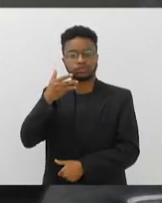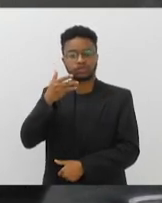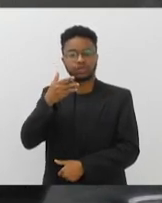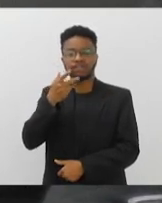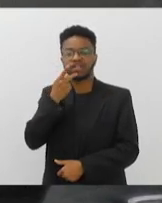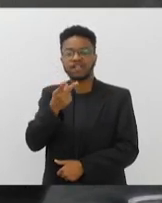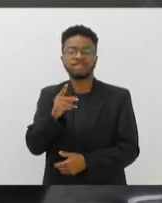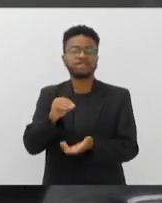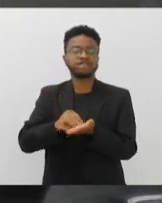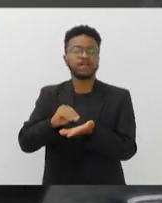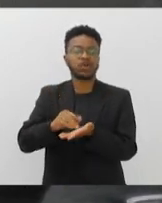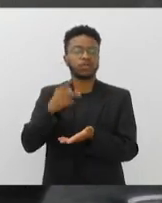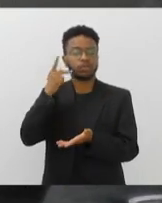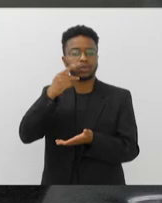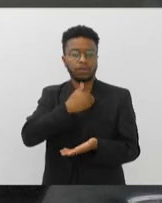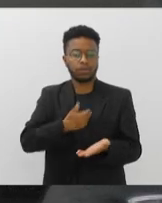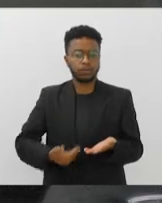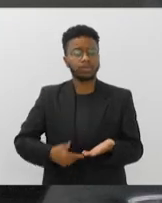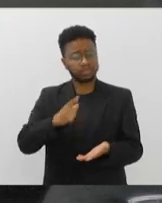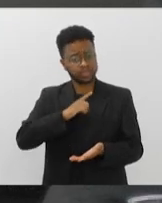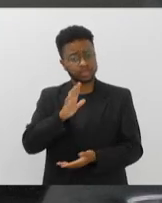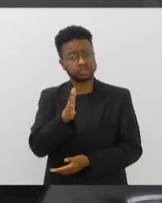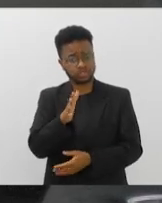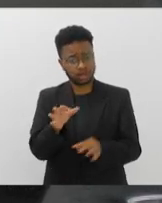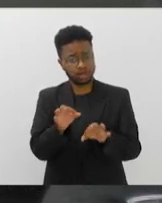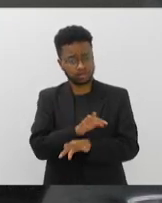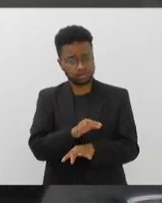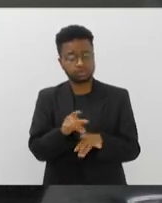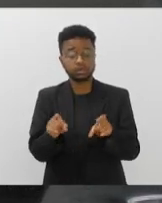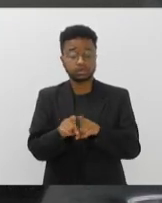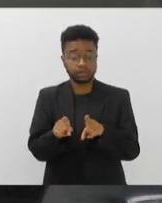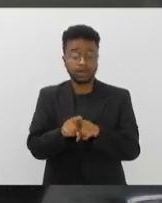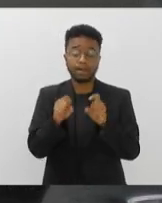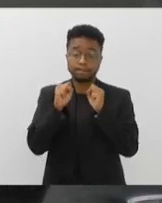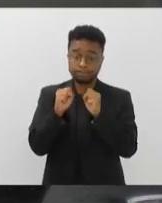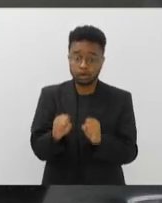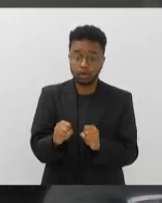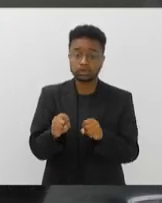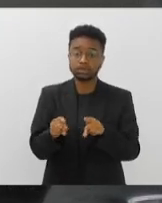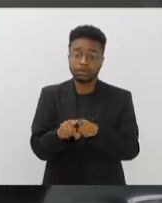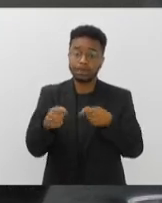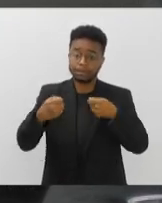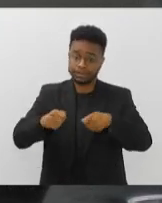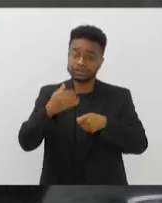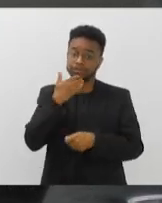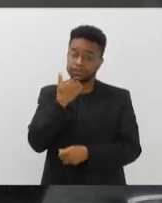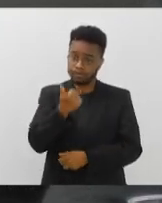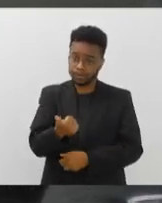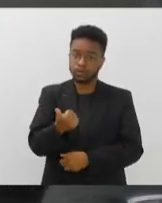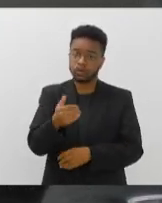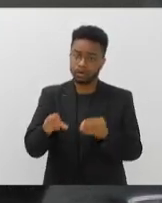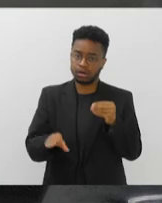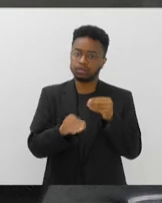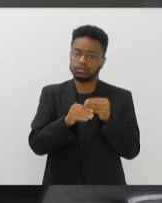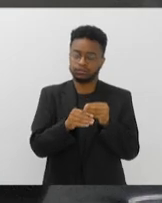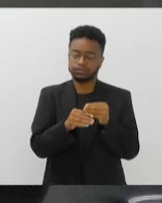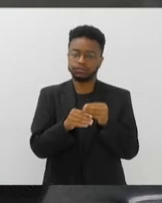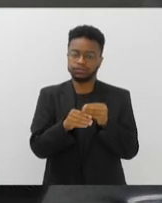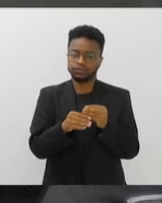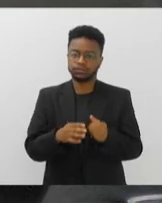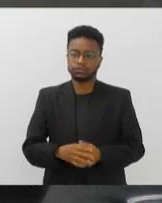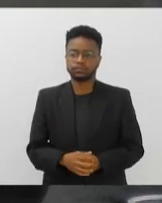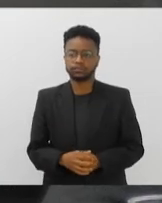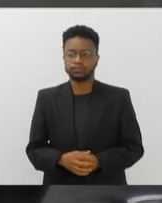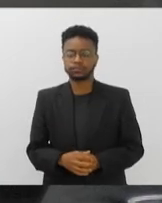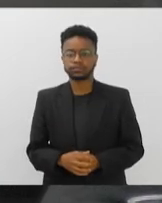faltam políticas públicas elas existem e elas podem e devem ser melhoradas e incrementadas